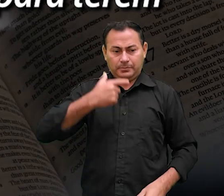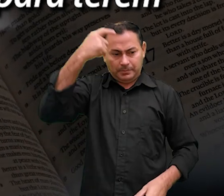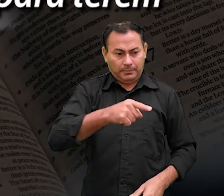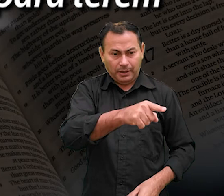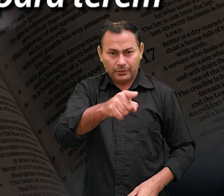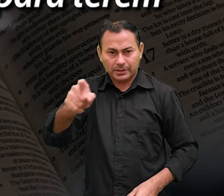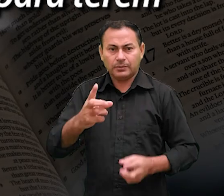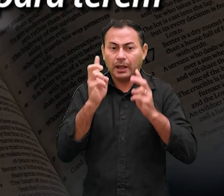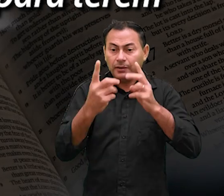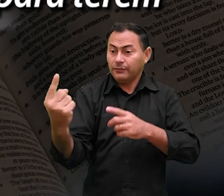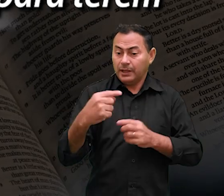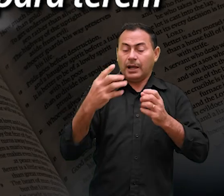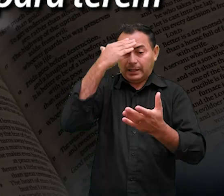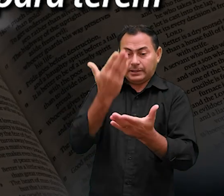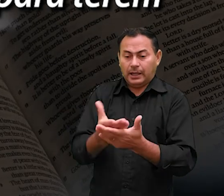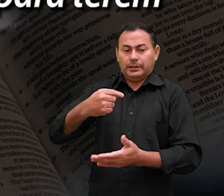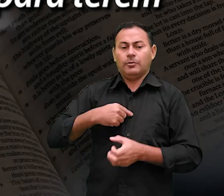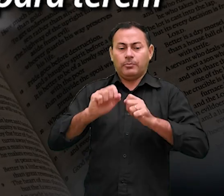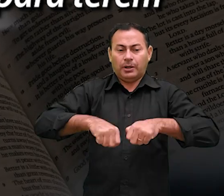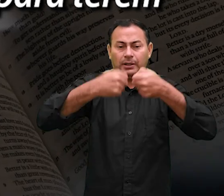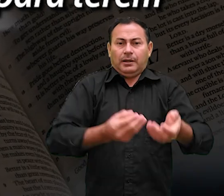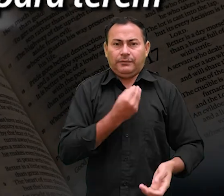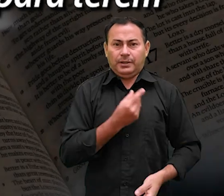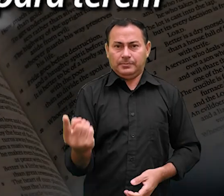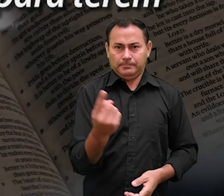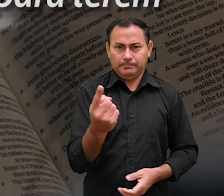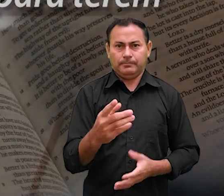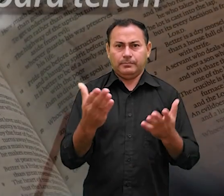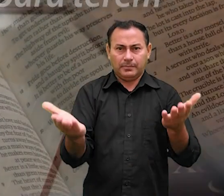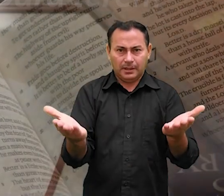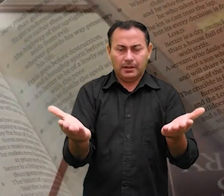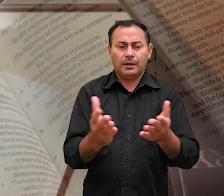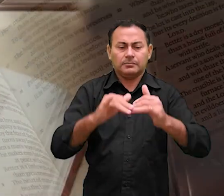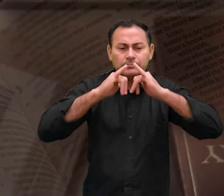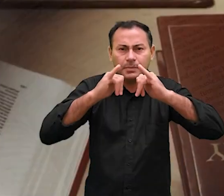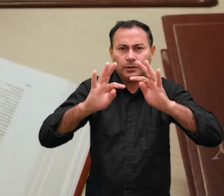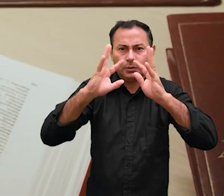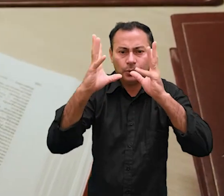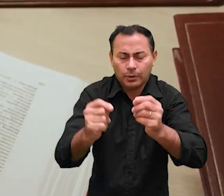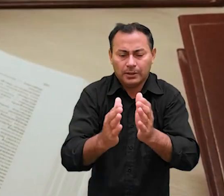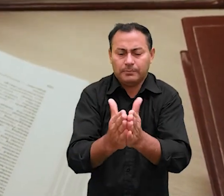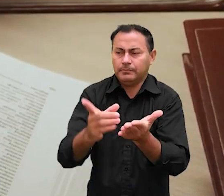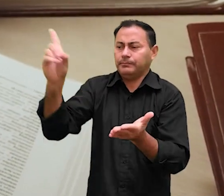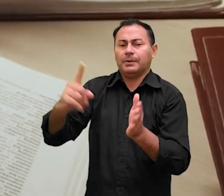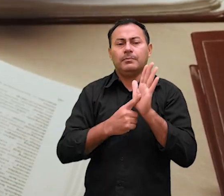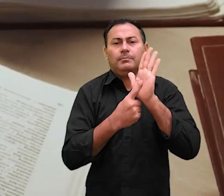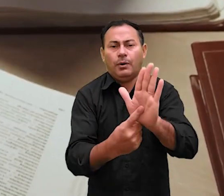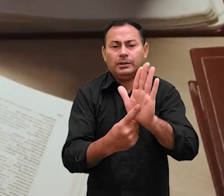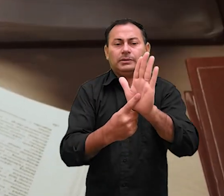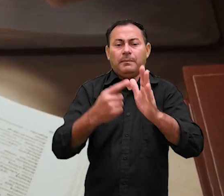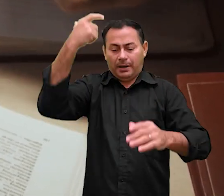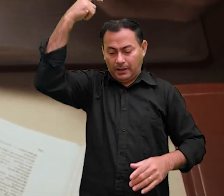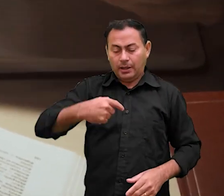mas vocês não querem vir até mim para que eu possa lhes dar a vida eterna. Sobre esse anunciado, todas as Escrituras apontam